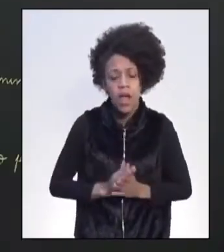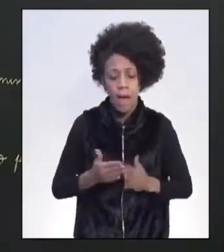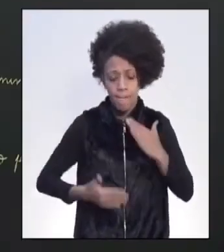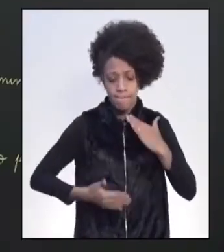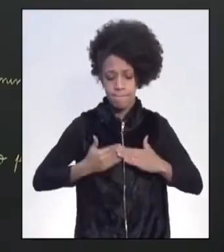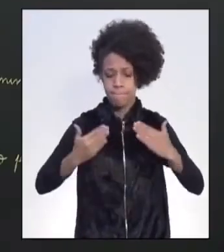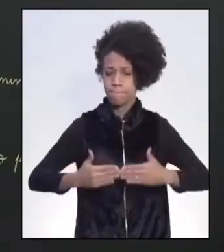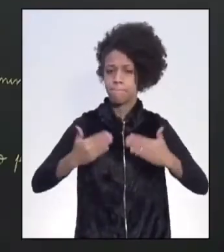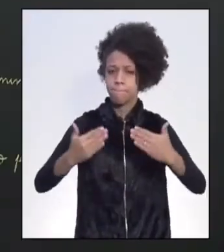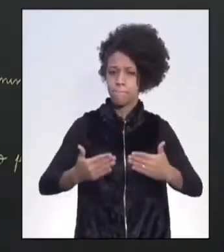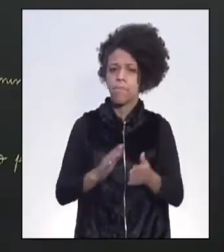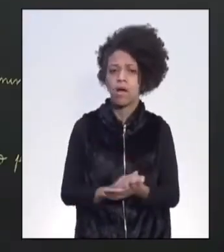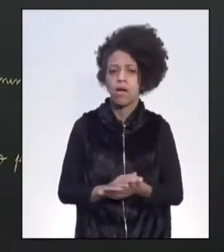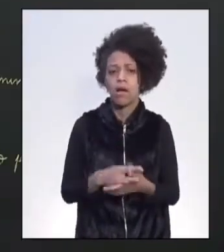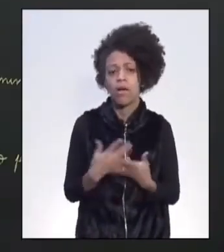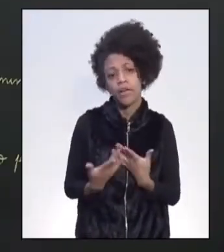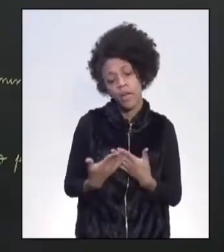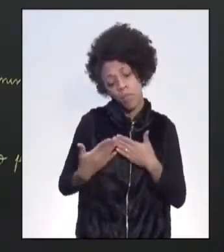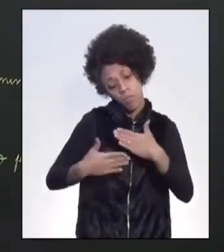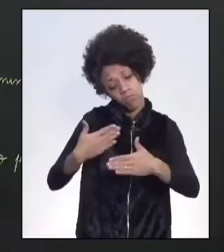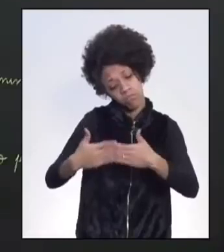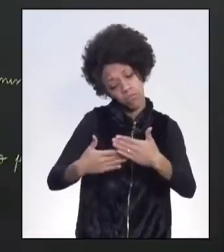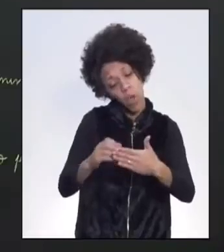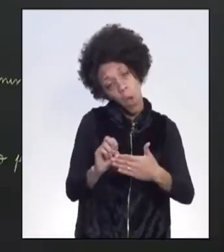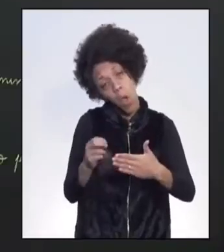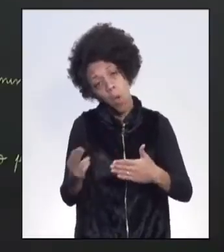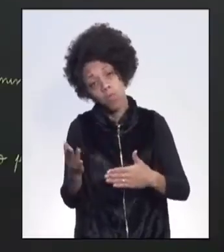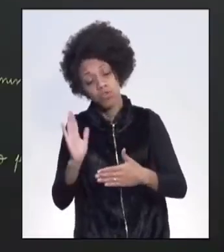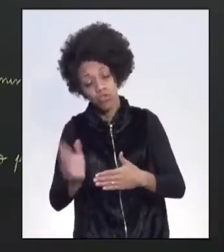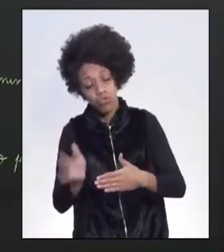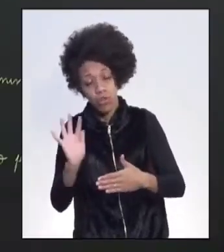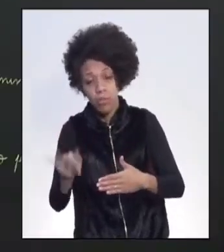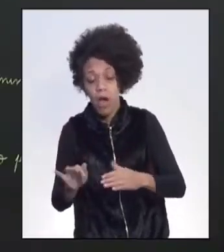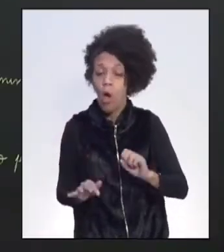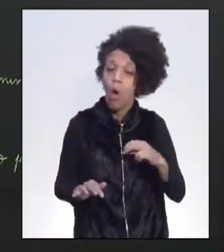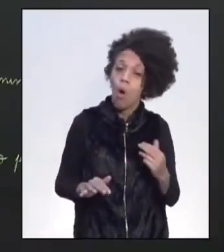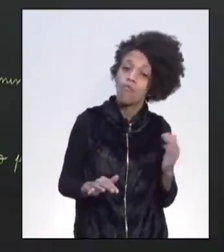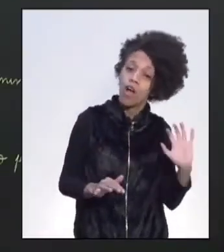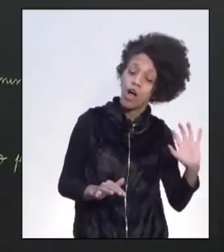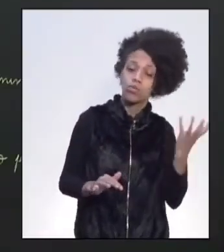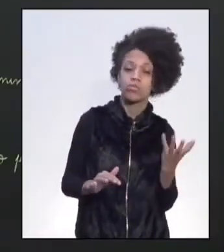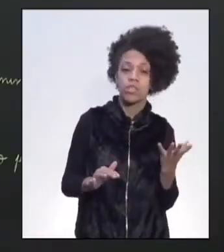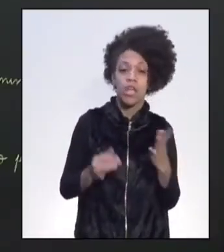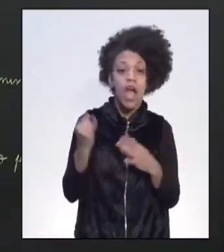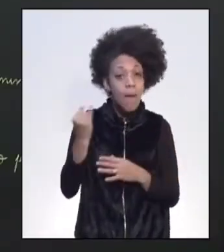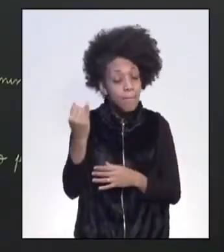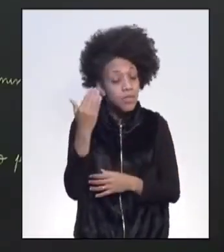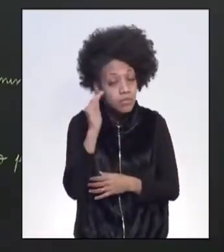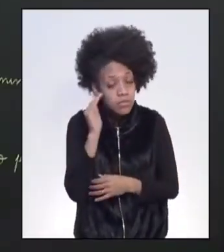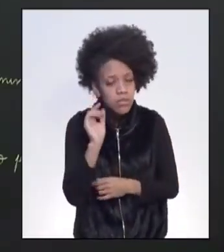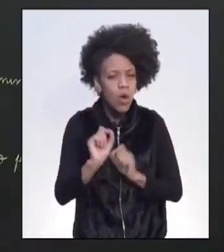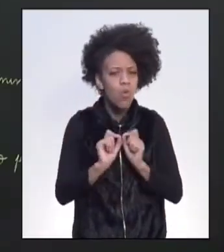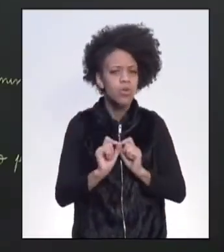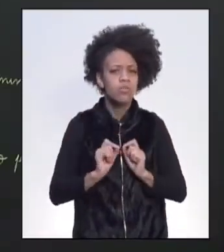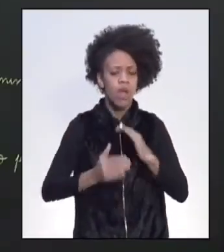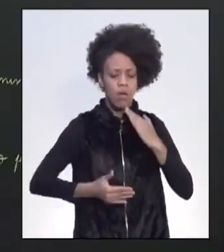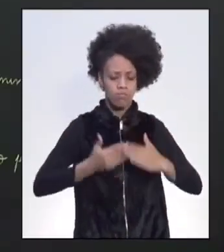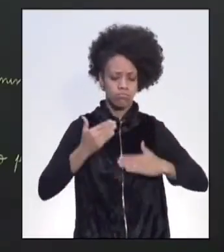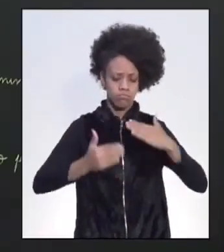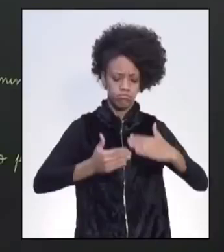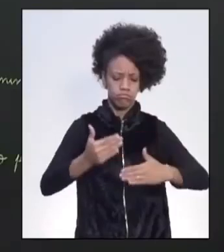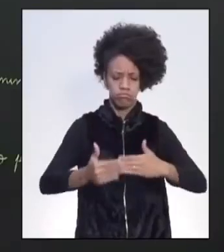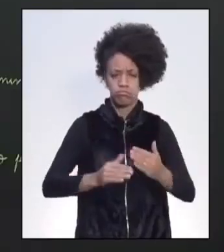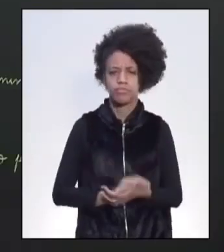porque é uma fase que ou você está passando, ou já passou, ou vai passar. É importante você entender que é uma fase de